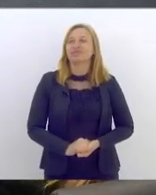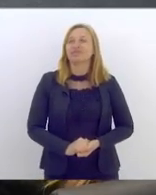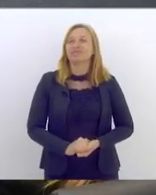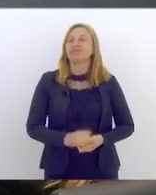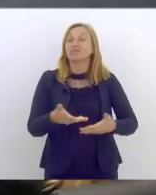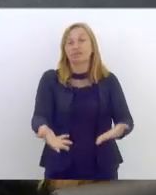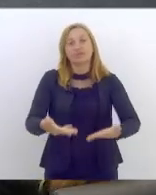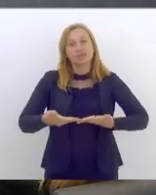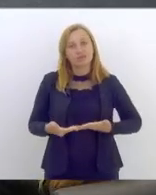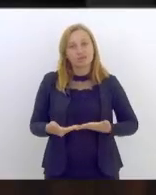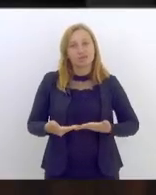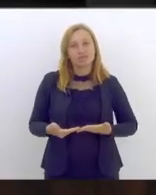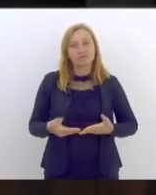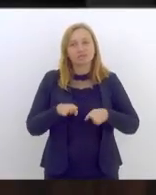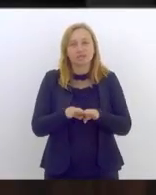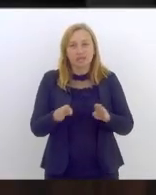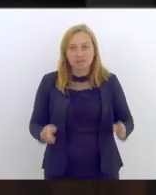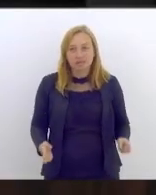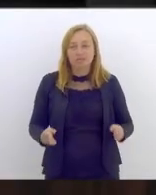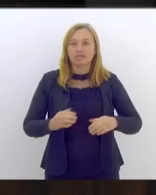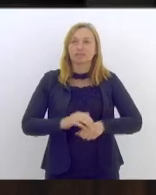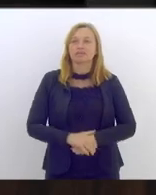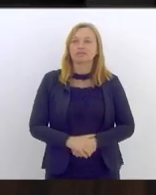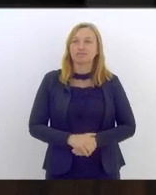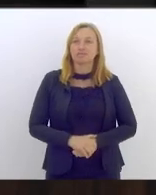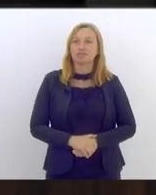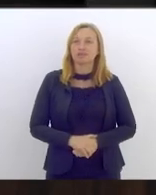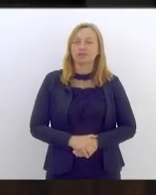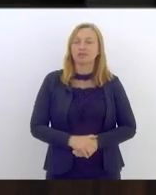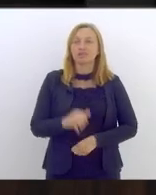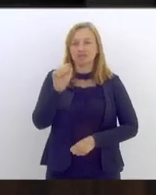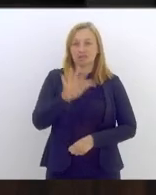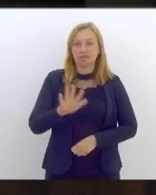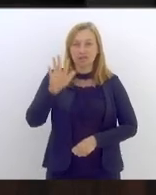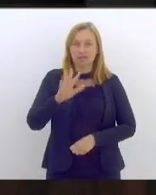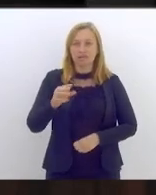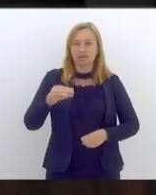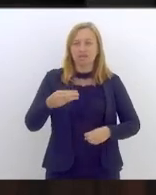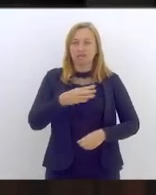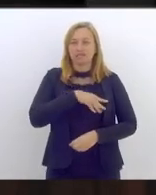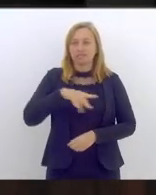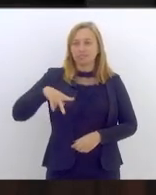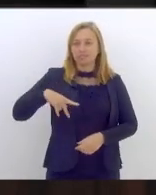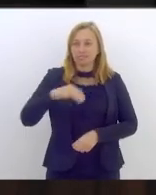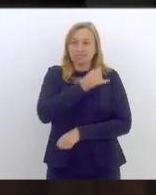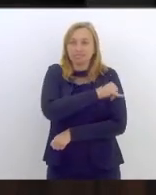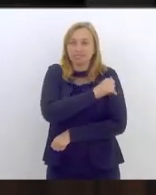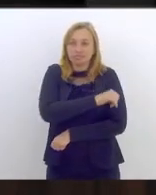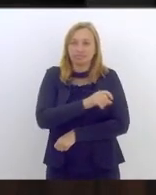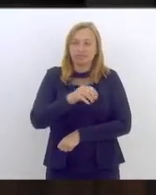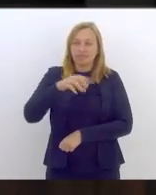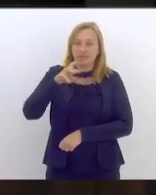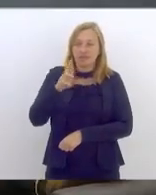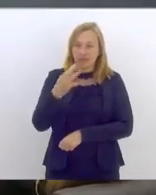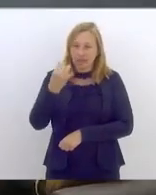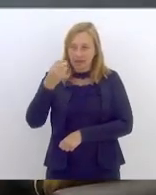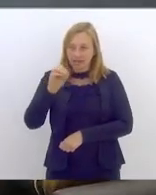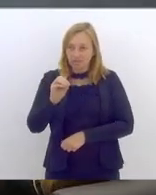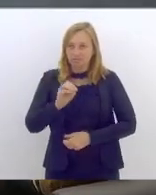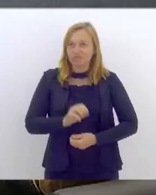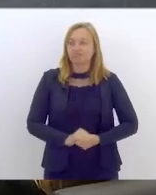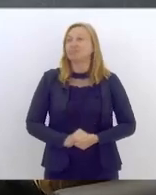convido para estar conosco a mesa corredor corregedor Geral do Ministério Público do Estado do Rio de Janeiro Dr Ricardo Ribeiro Martins